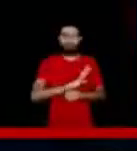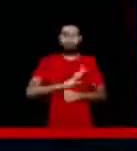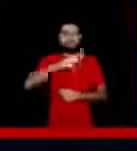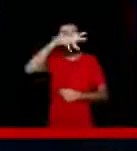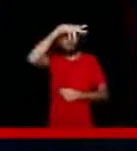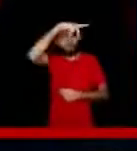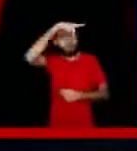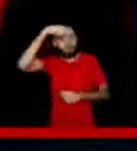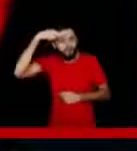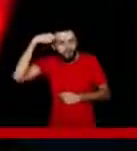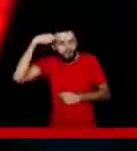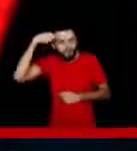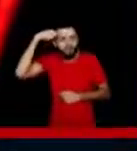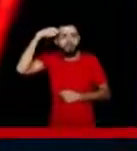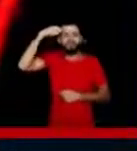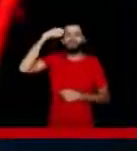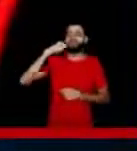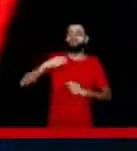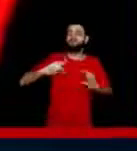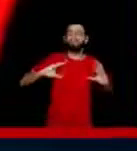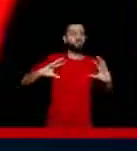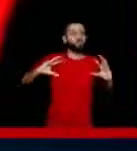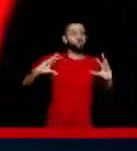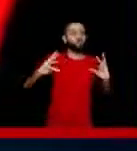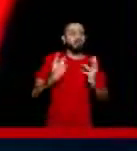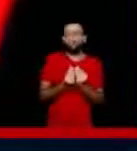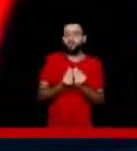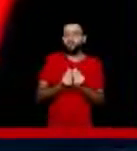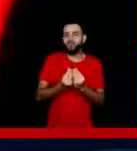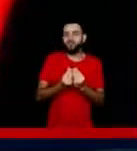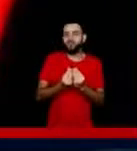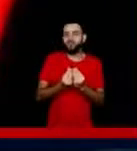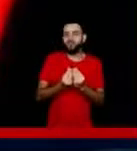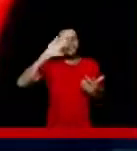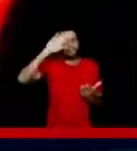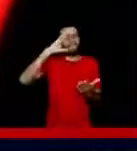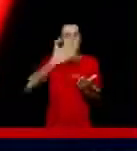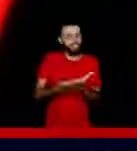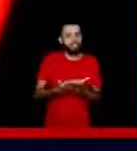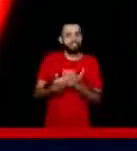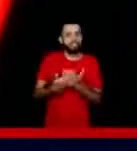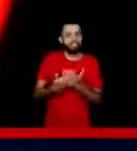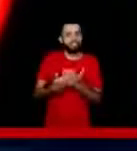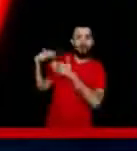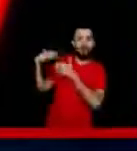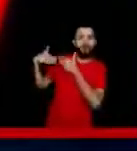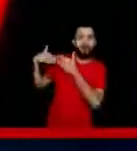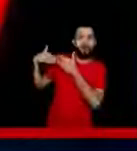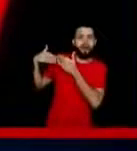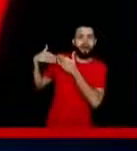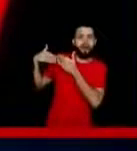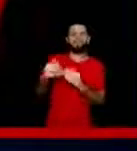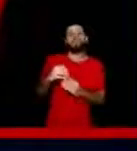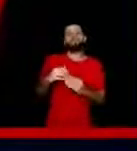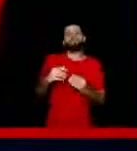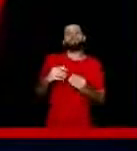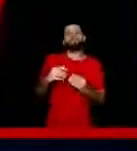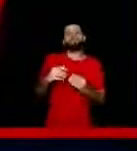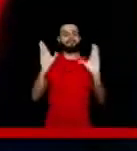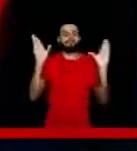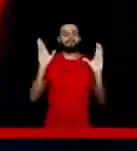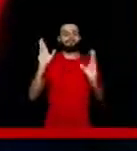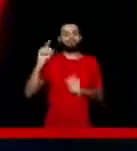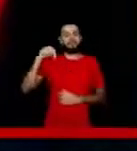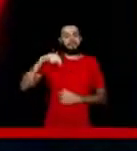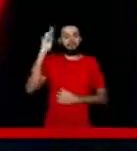estar fazendo vários eventos e é, inclusive, importante para que a gente tenha um alerta para todos os artistas de que